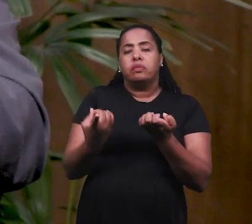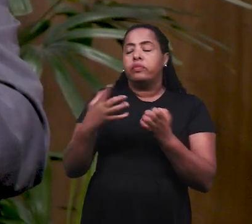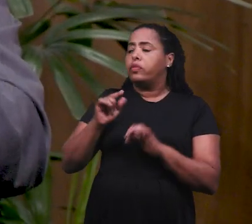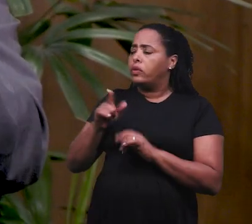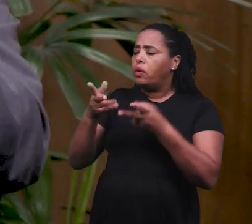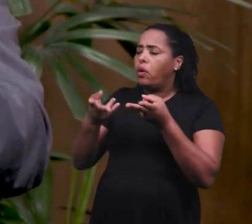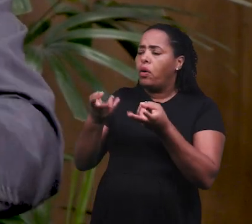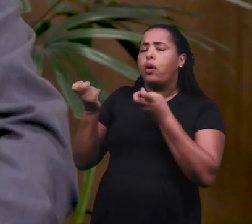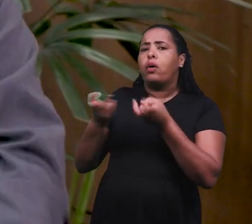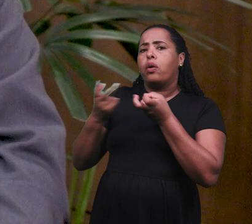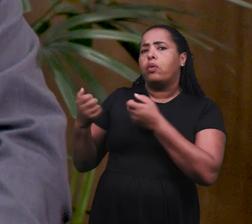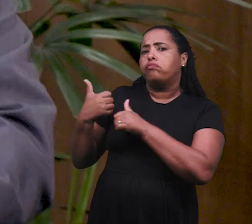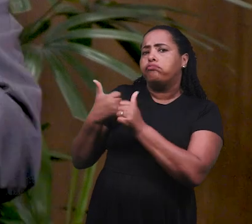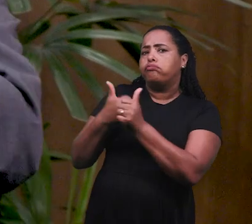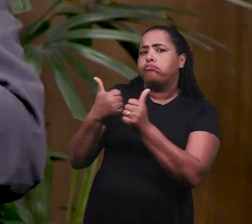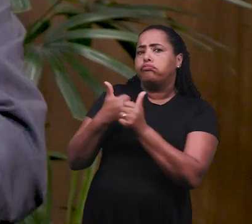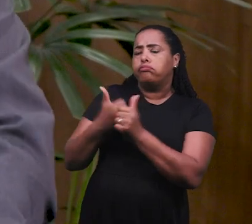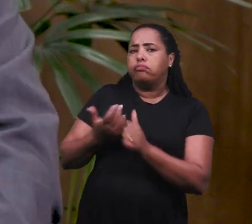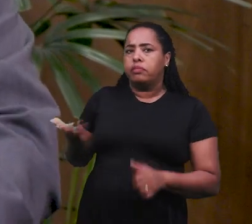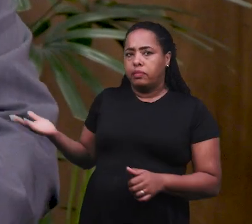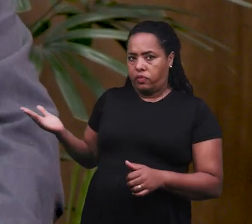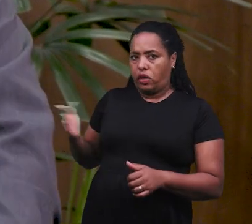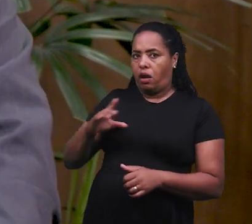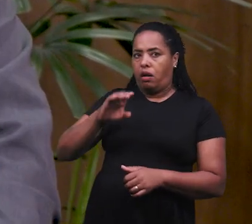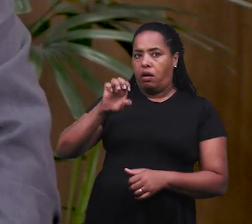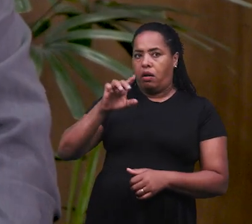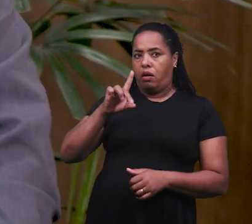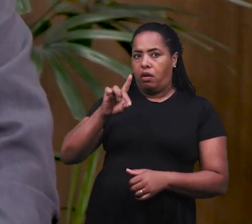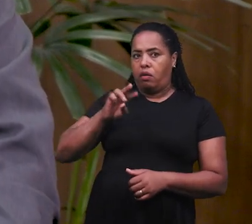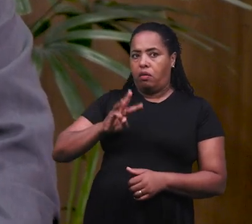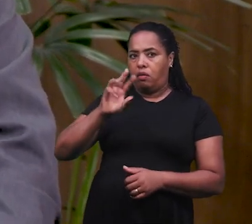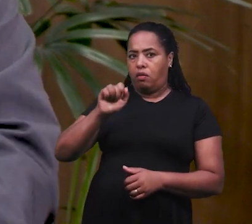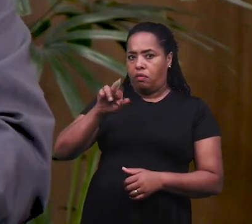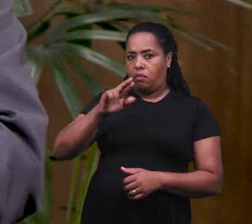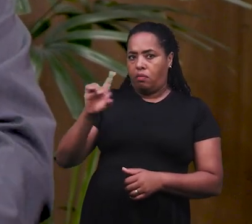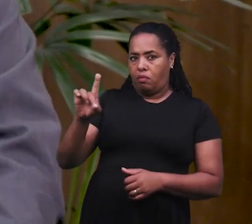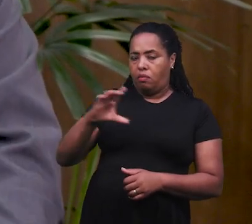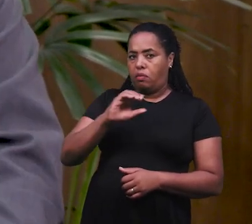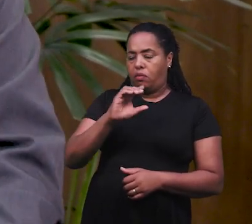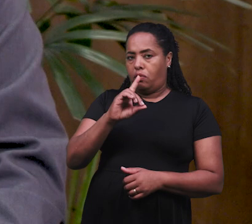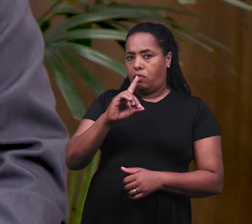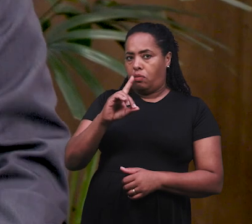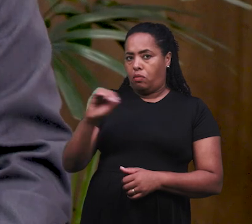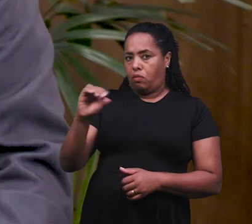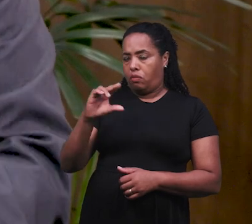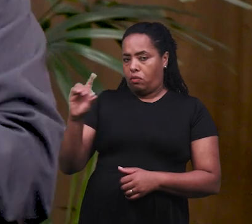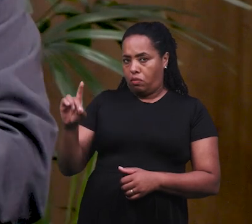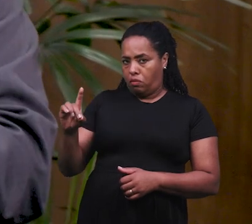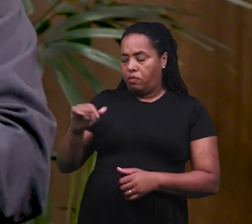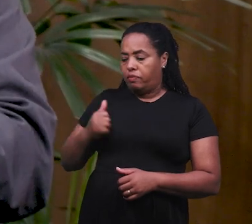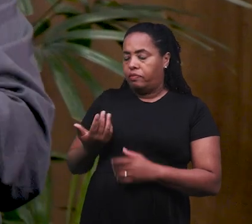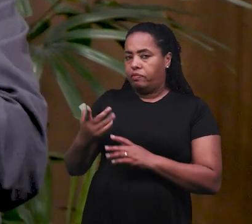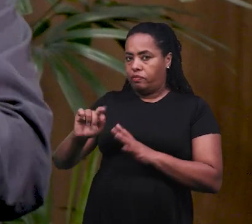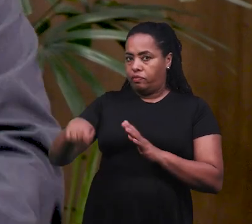observar, ver, né, e acompanhar um pouco ali sobre o espaço físico, muito bom lá, né? Mas, assim, voltando aqui ao assunto, o papel